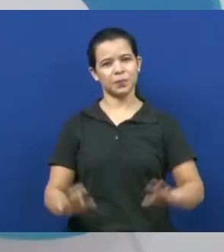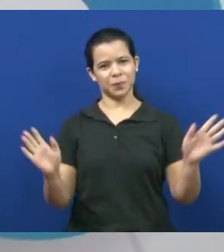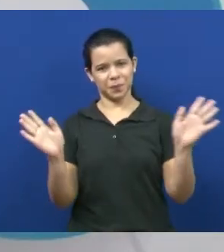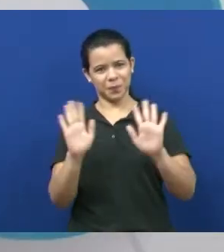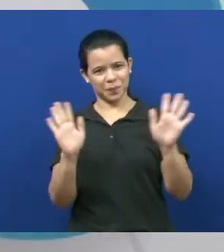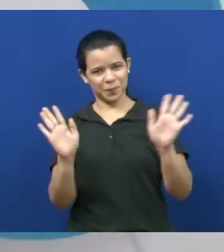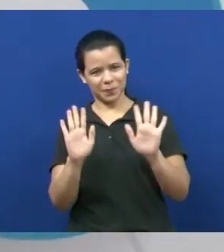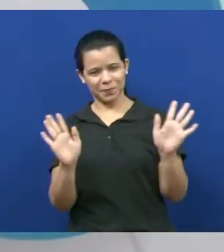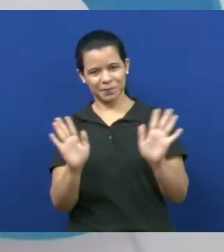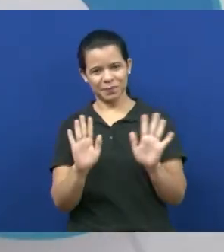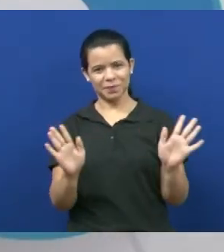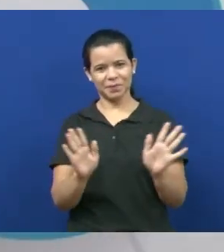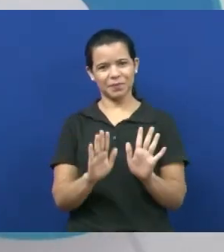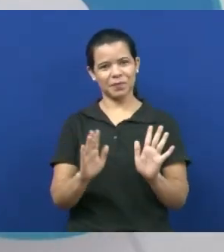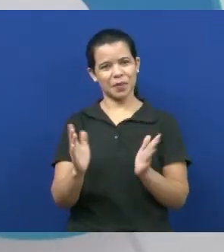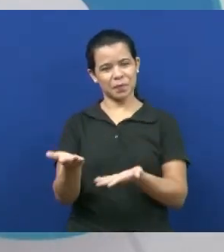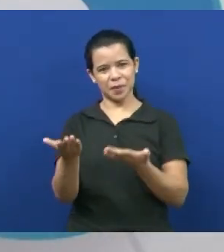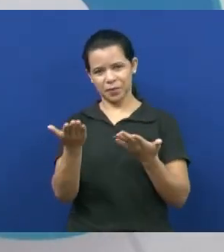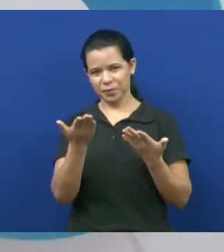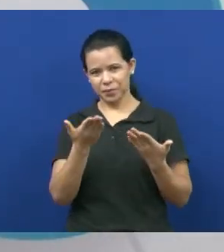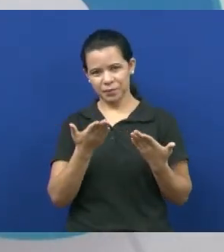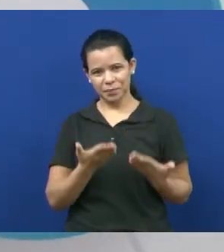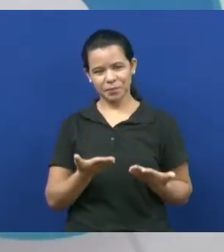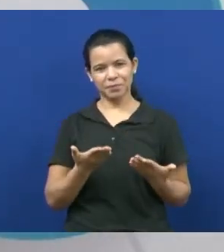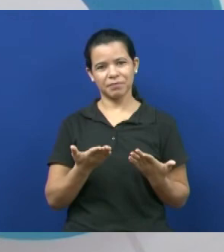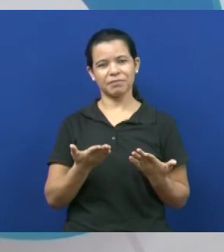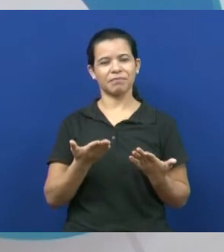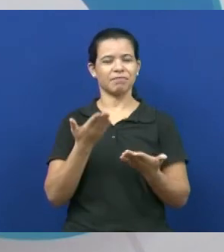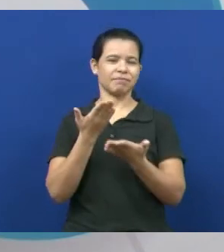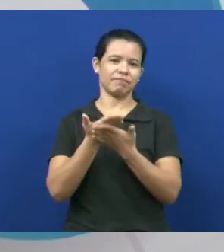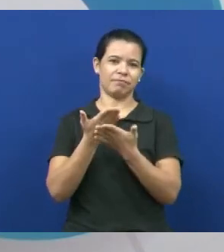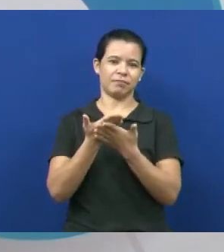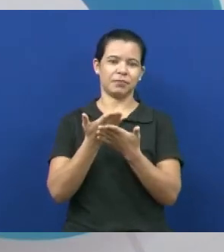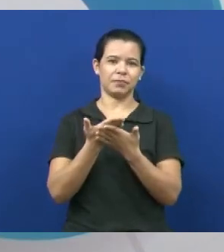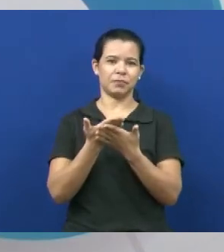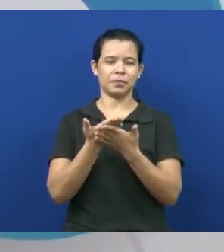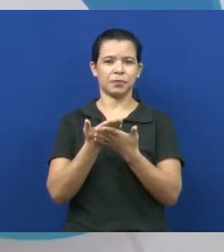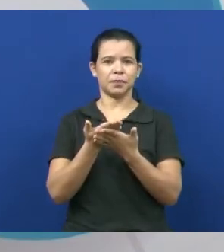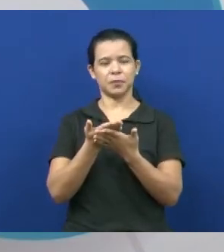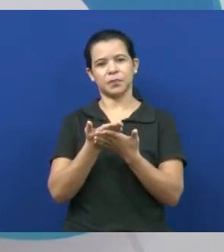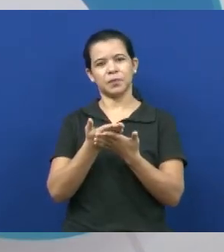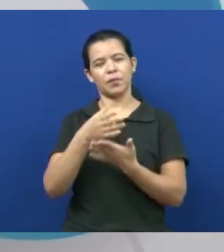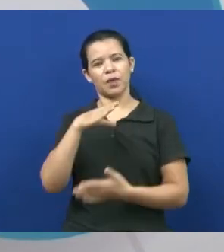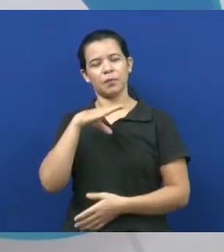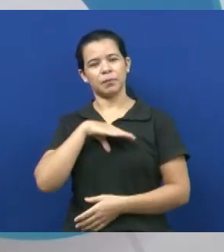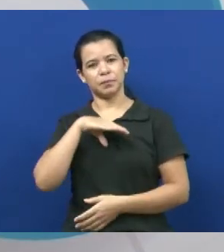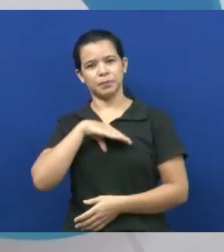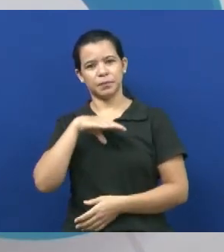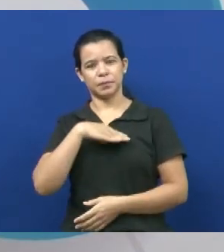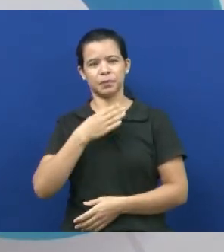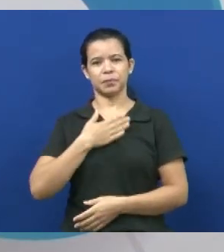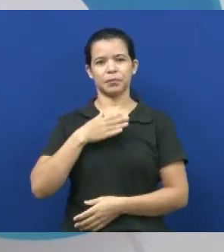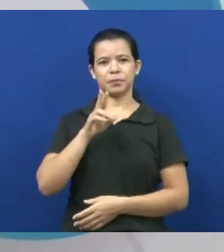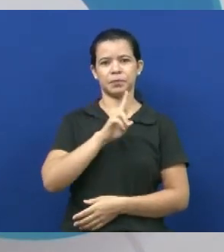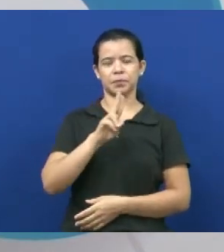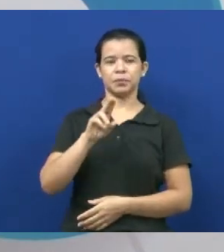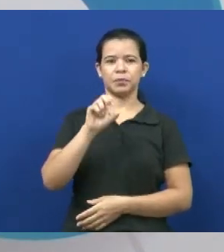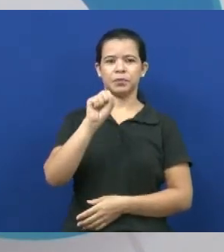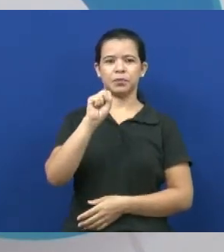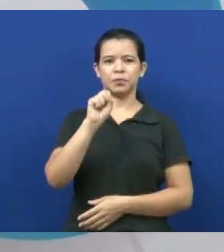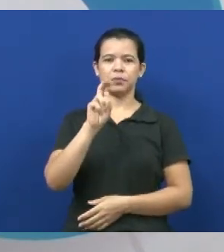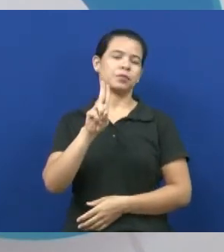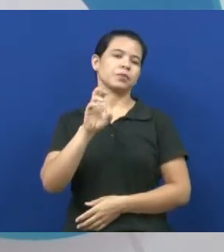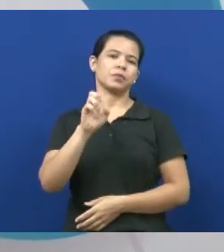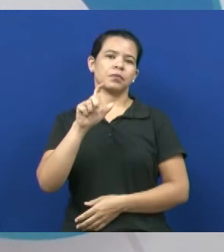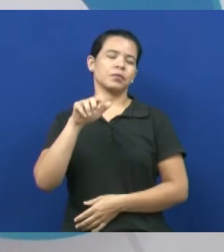Olá, pessoal! Sejam todos bem-vindos à nossa aula de língua portuguesa. Meu nome é Sueli, eu sou professora